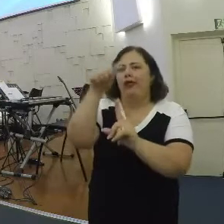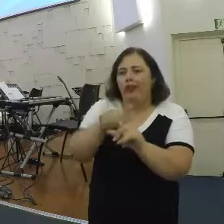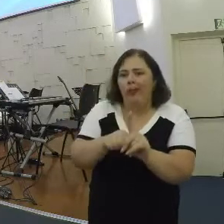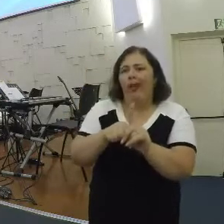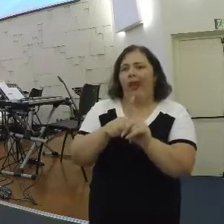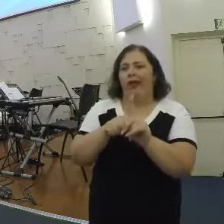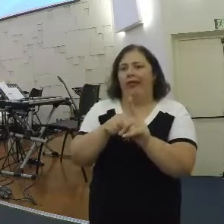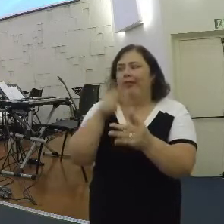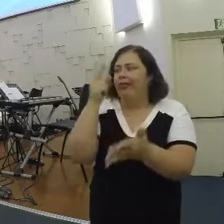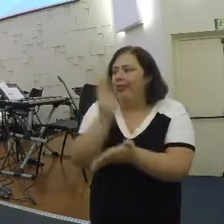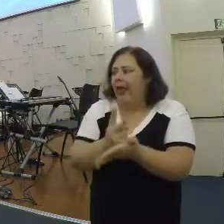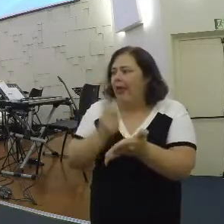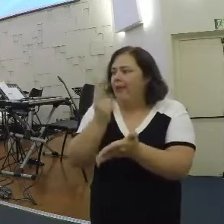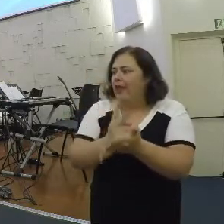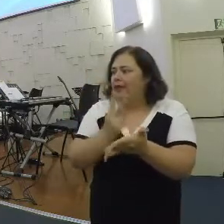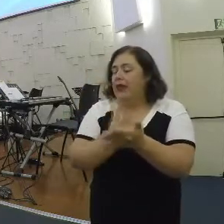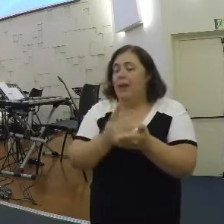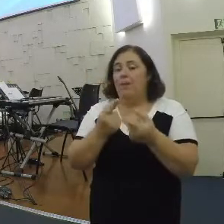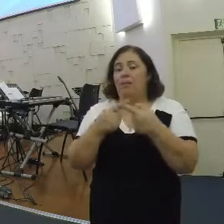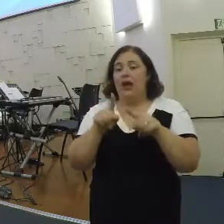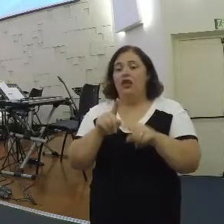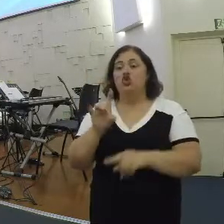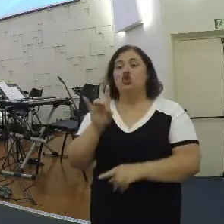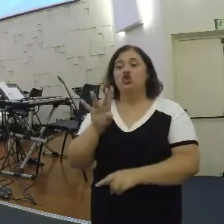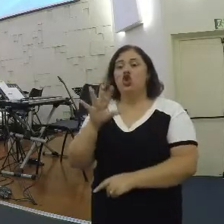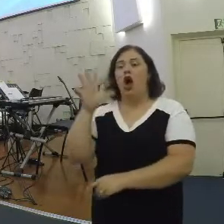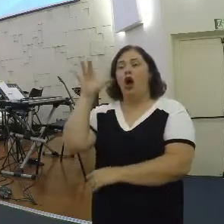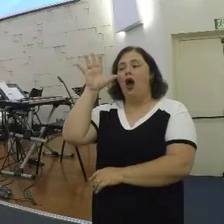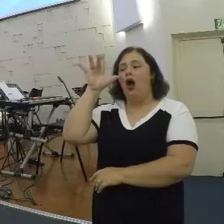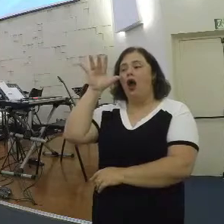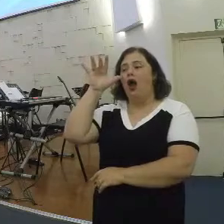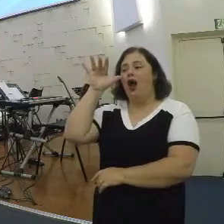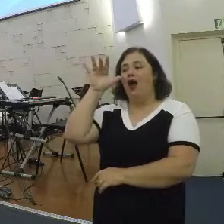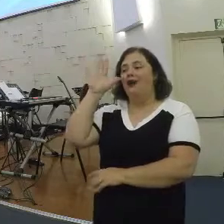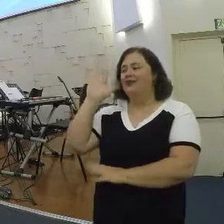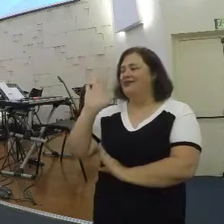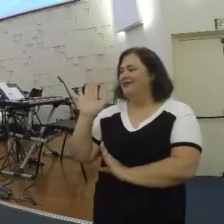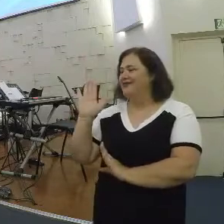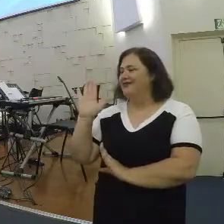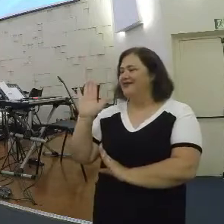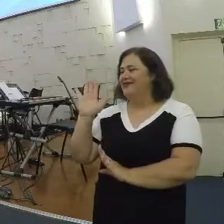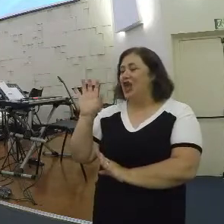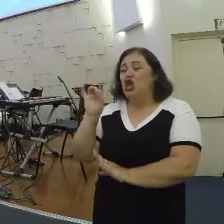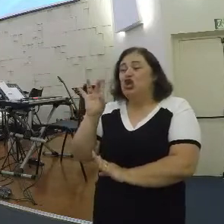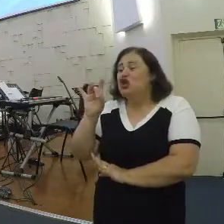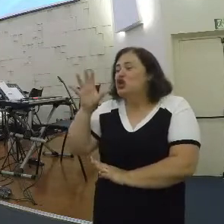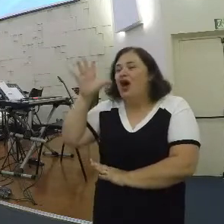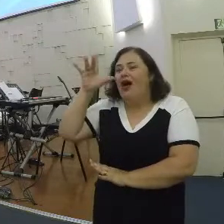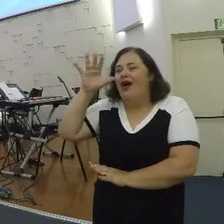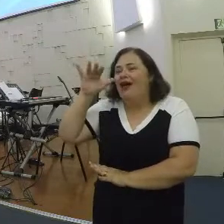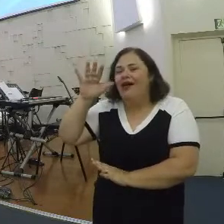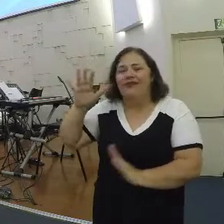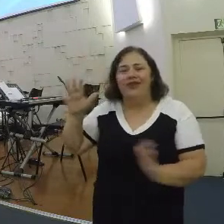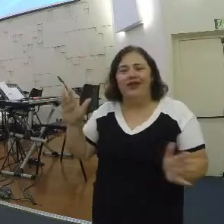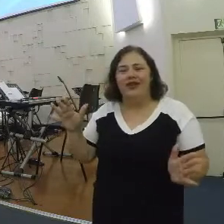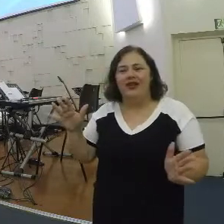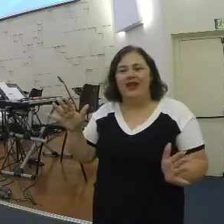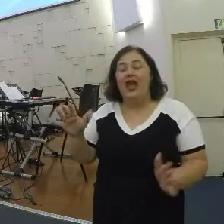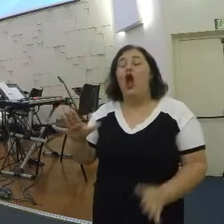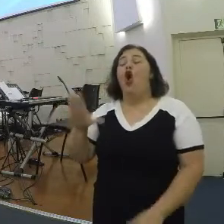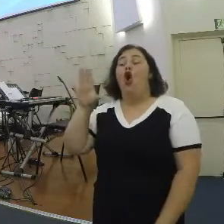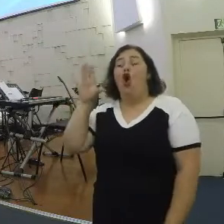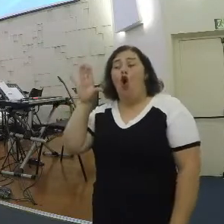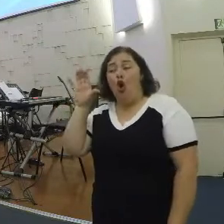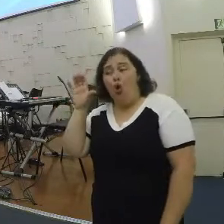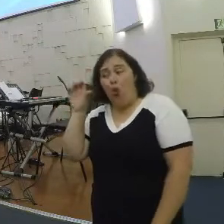e indo a um culto em que se pregava a morte expiatória de Jesus, mas ele não era um crente, era